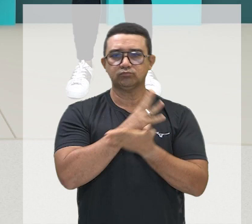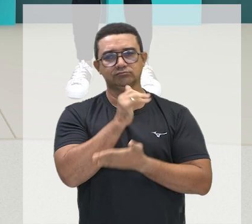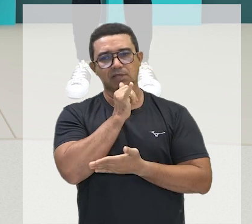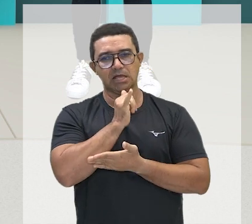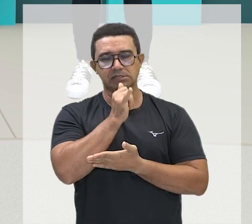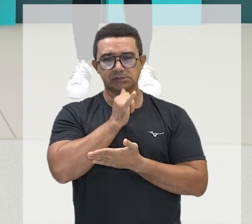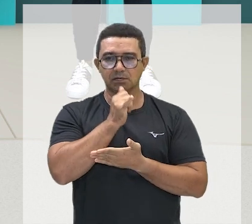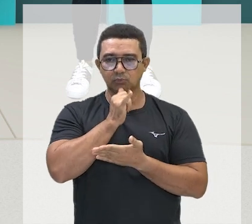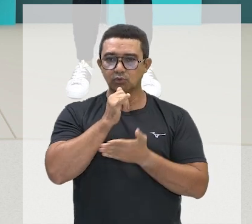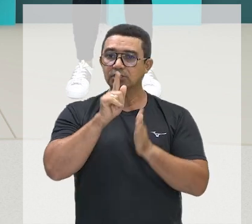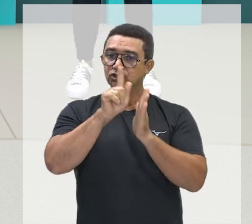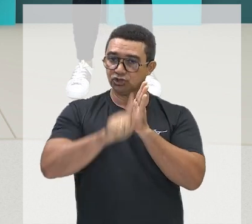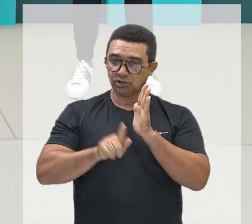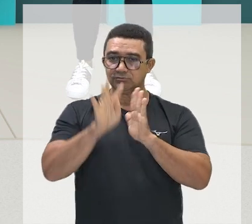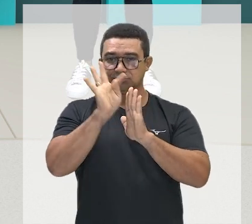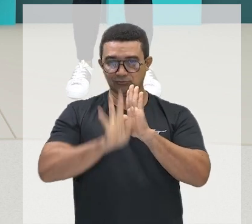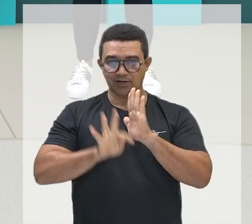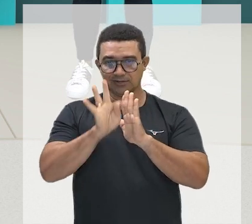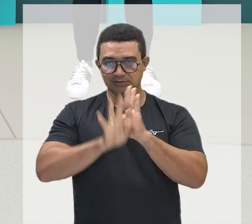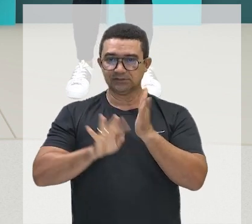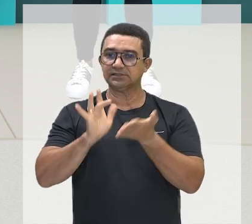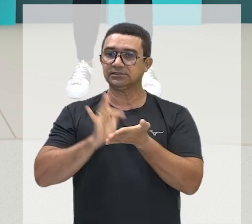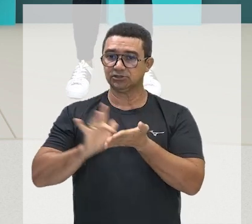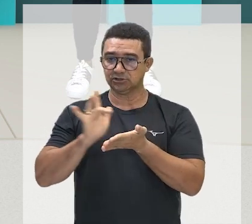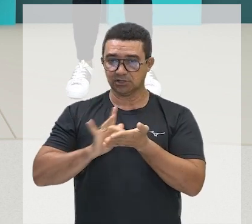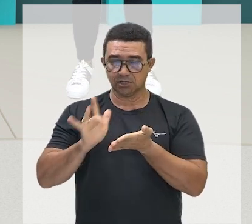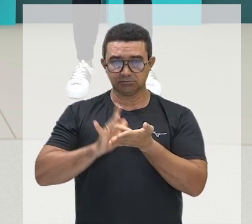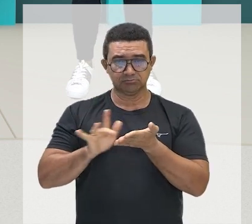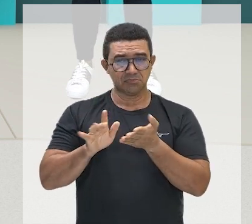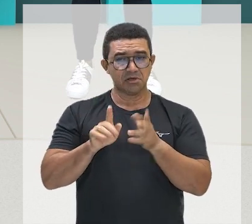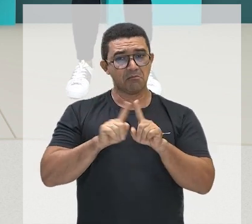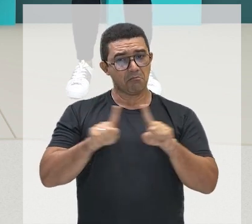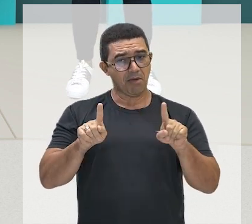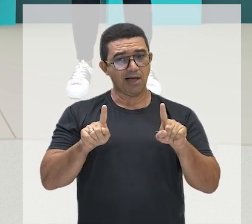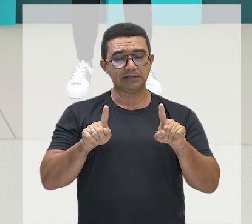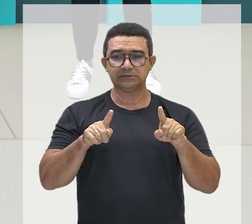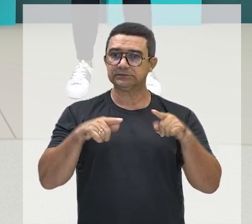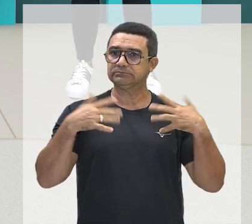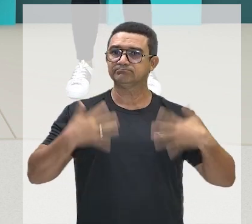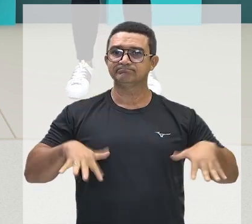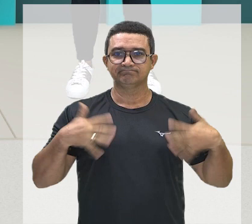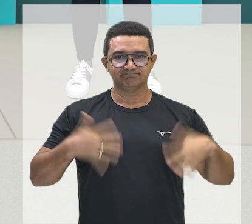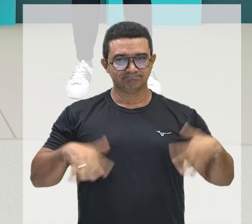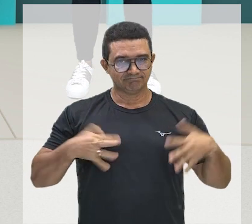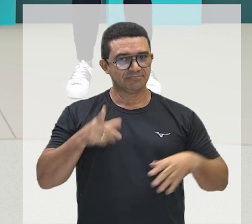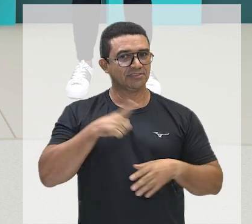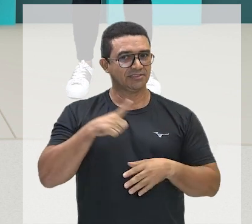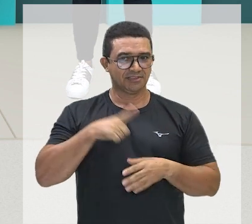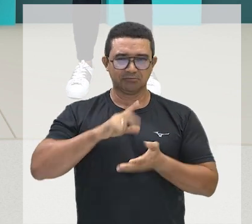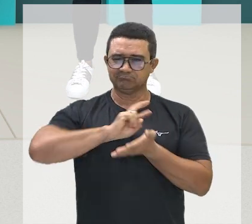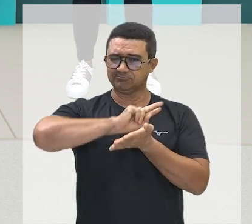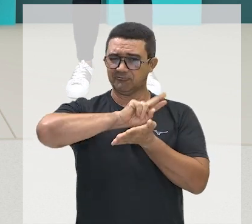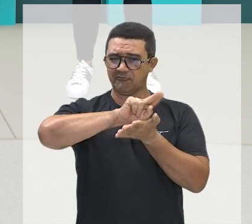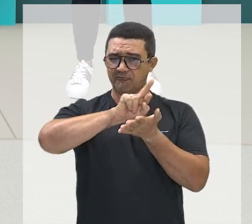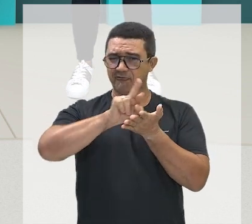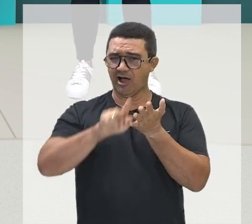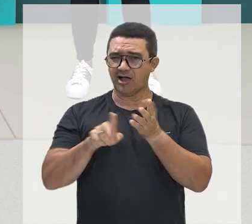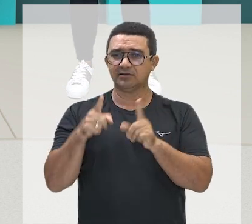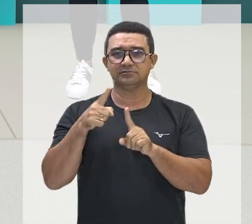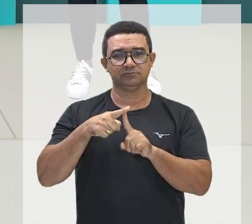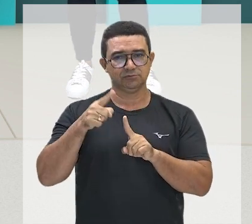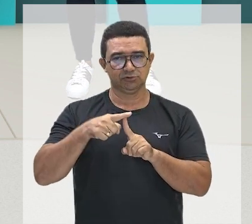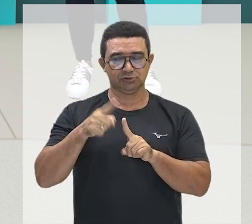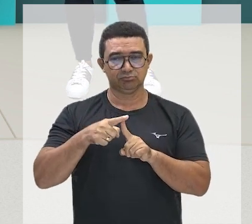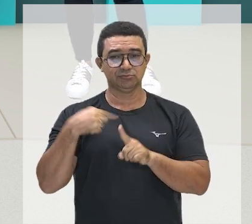textuais digitais, mas existe aí uma variedade de gêneros textuais digitais e nós escolhemos alguns